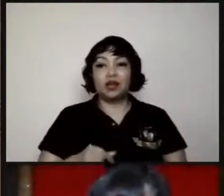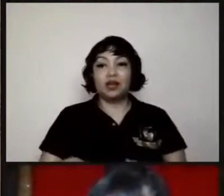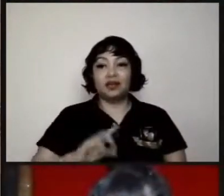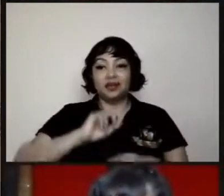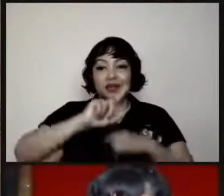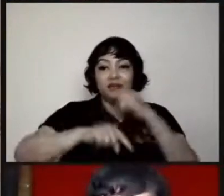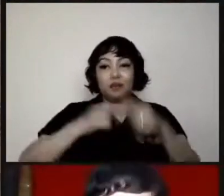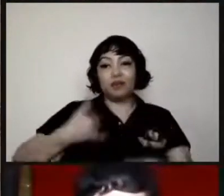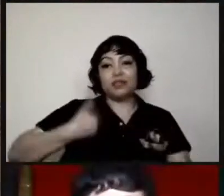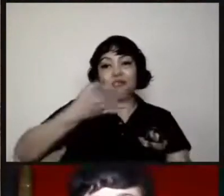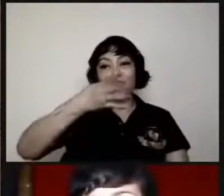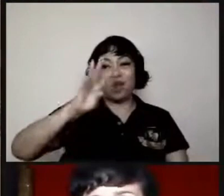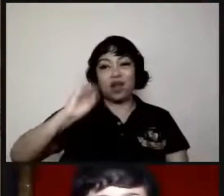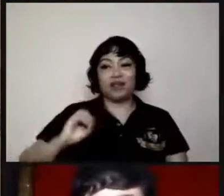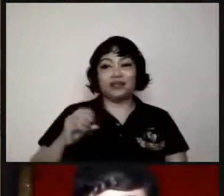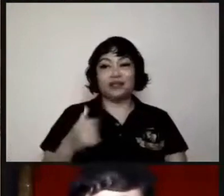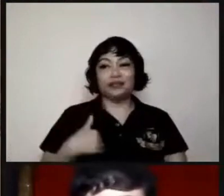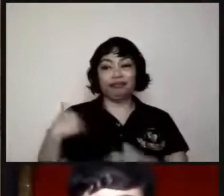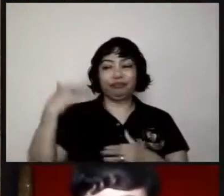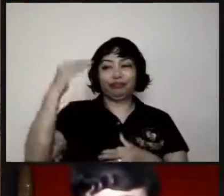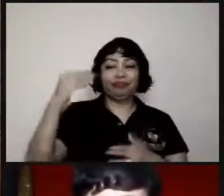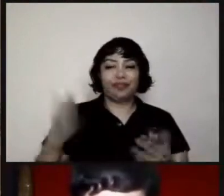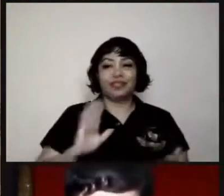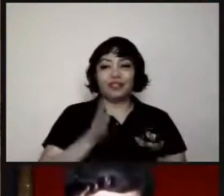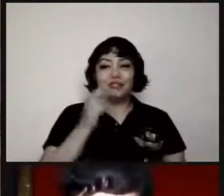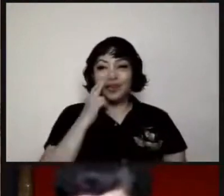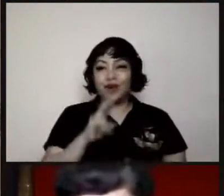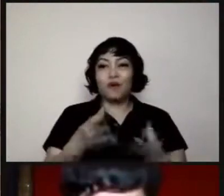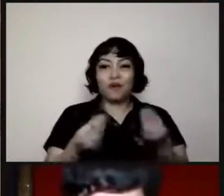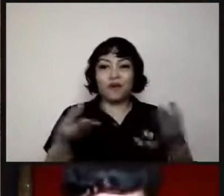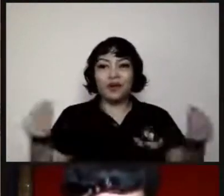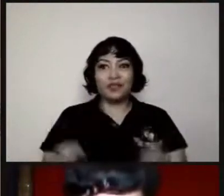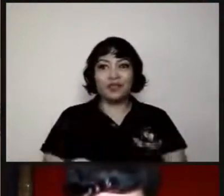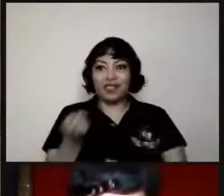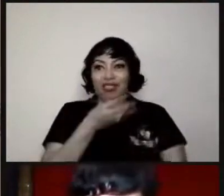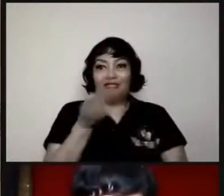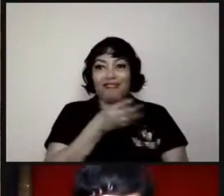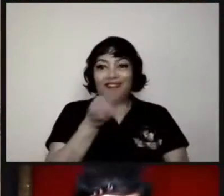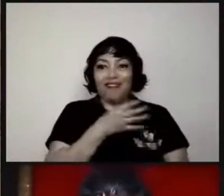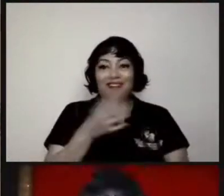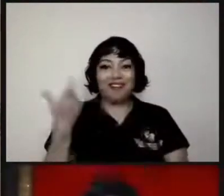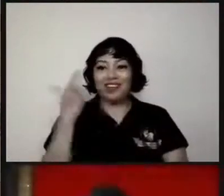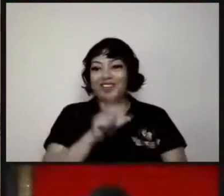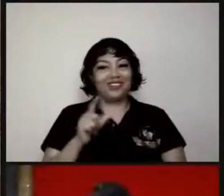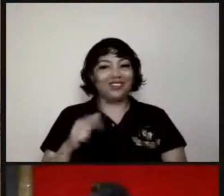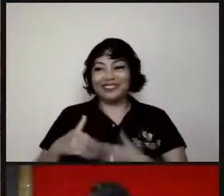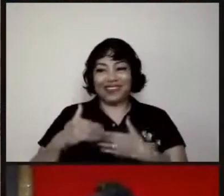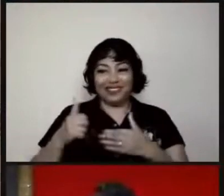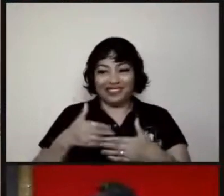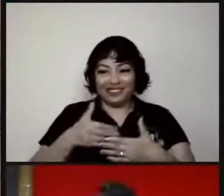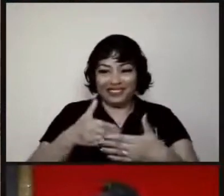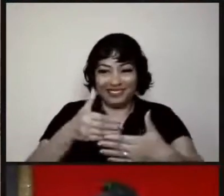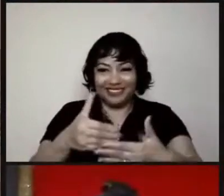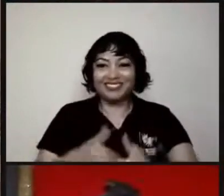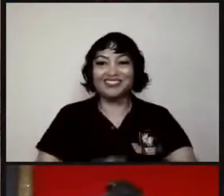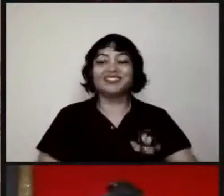gente fica meio ultrapassado, né? A gente vai ver muita coisa nova que a gente não está acompanhando, vou ler. A questão